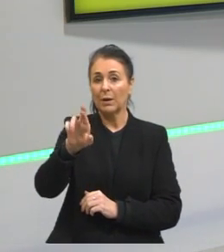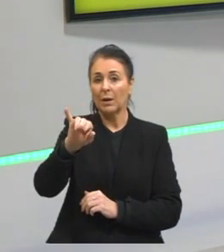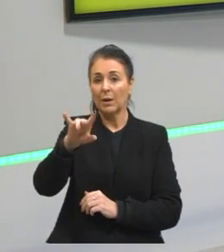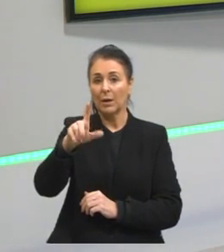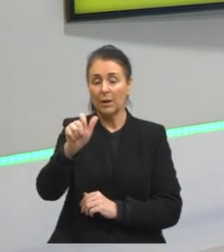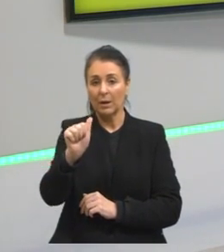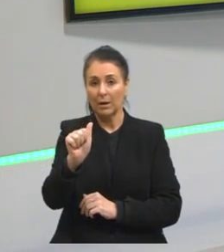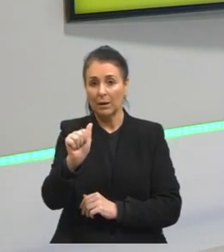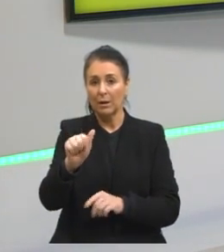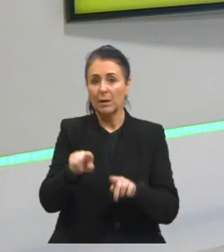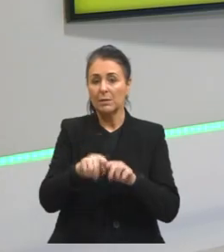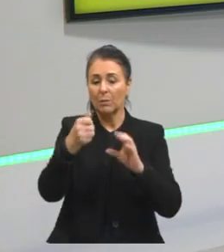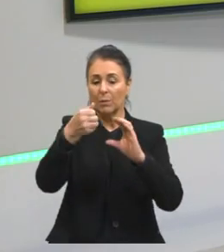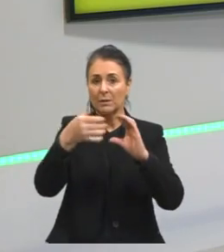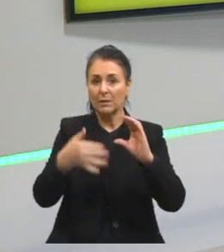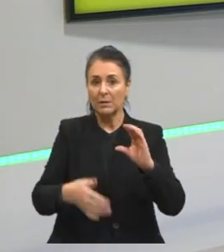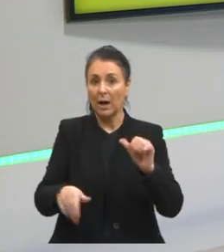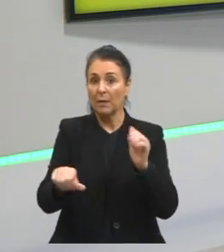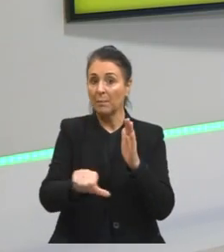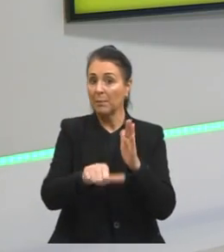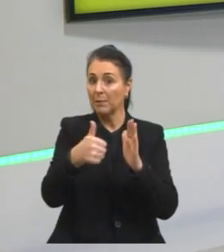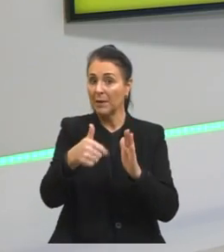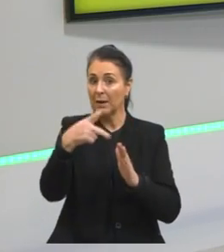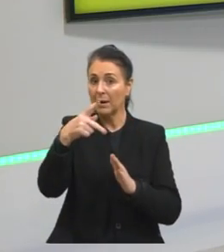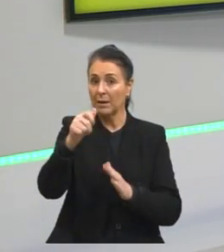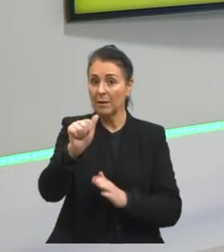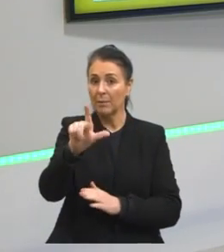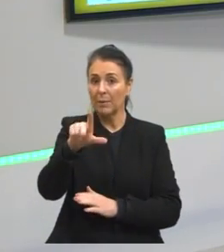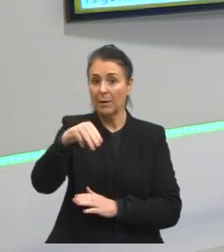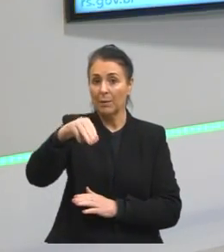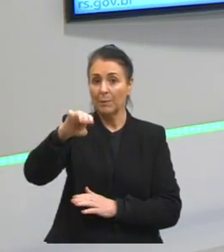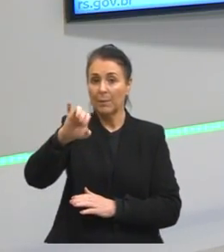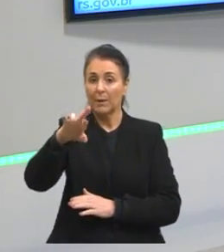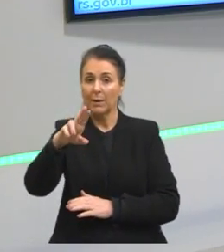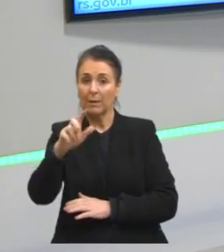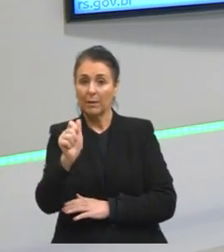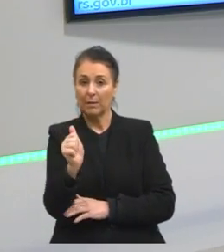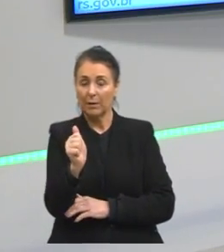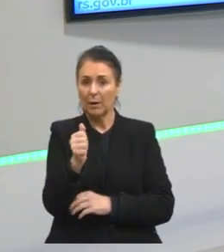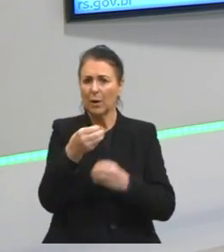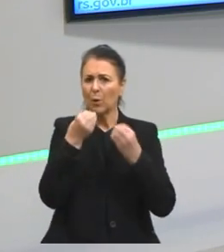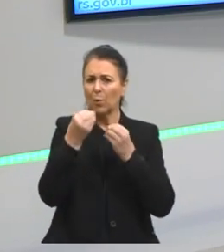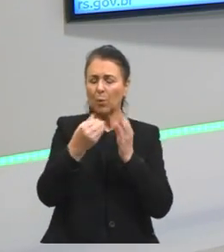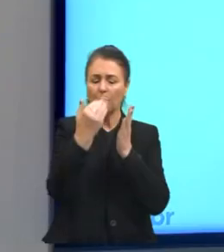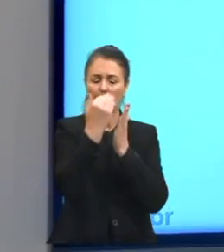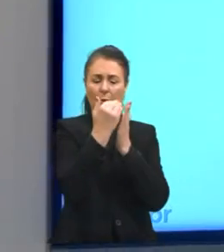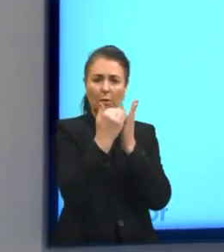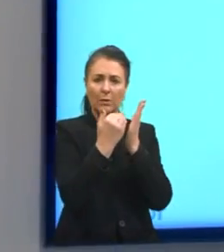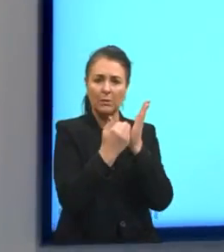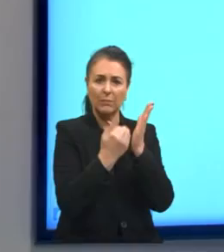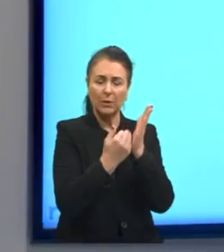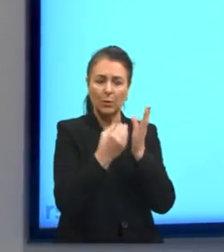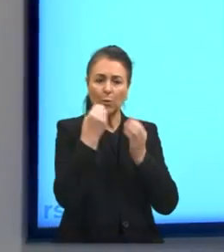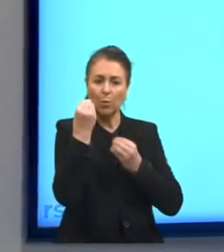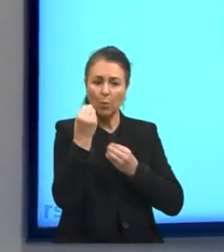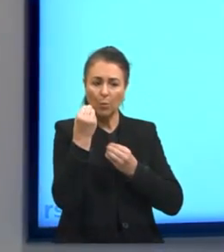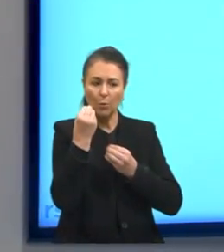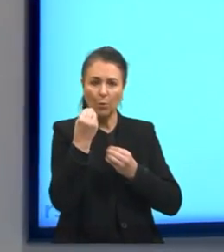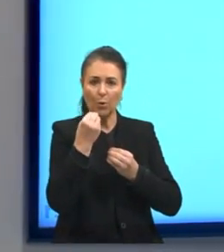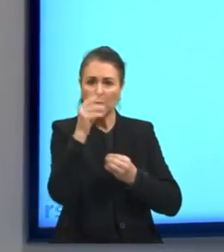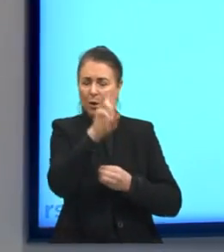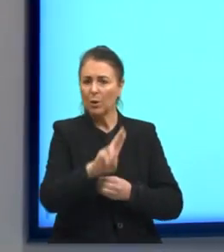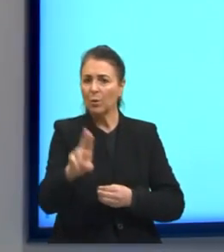E é assim que a gente vai entender como eu classifico, como eu coloco na gaveta correta